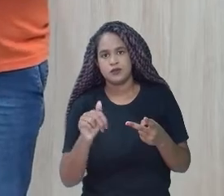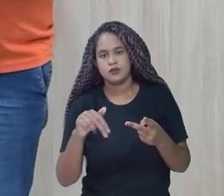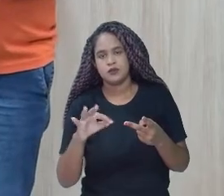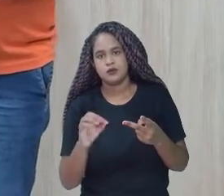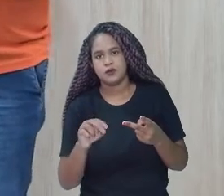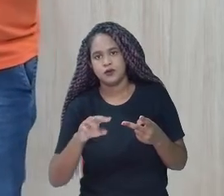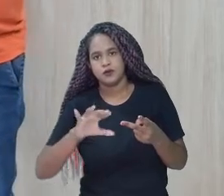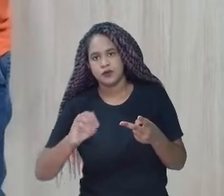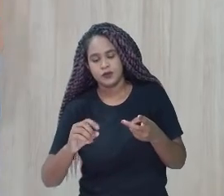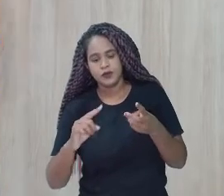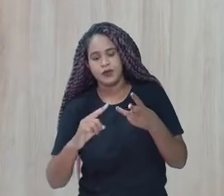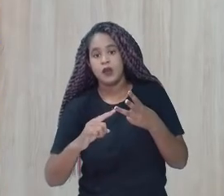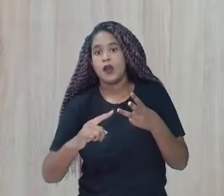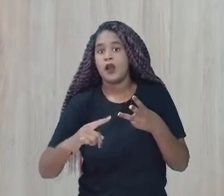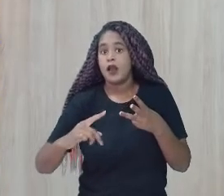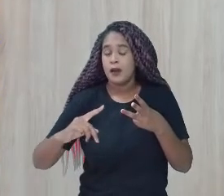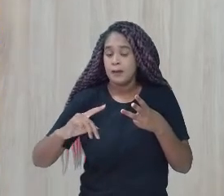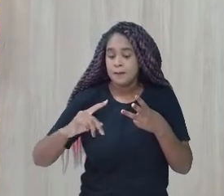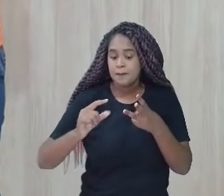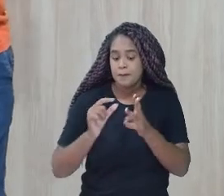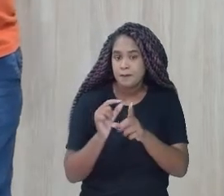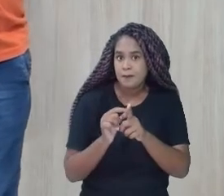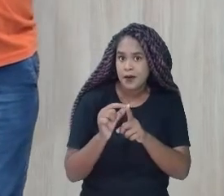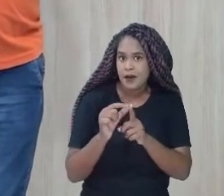Marco Zero. Esses